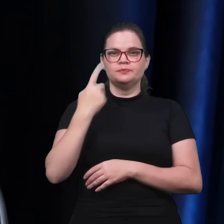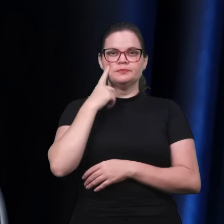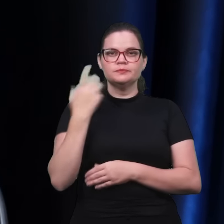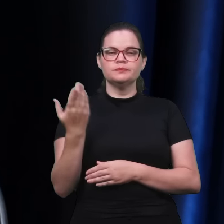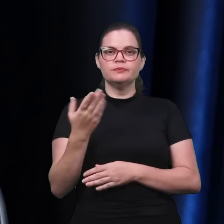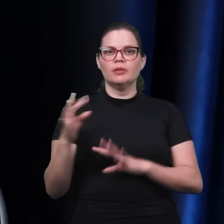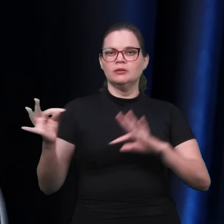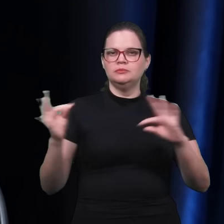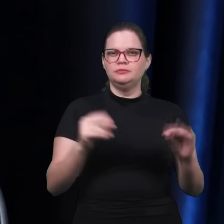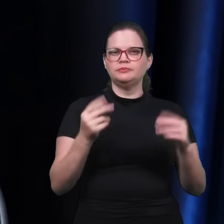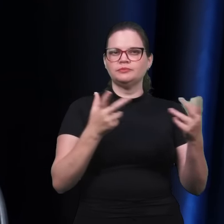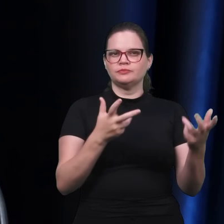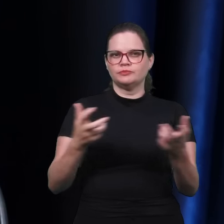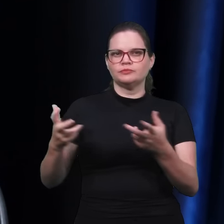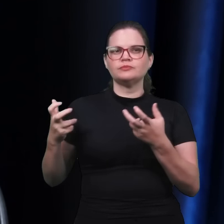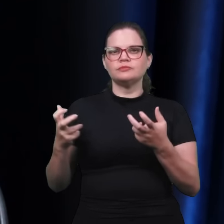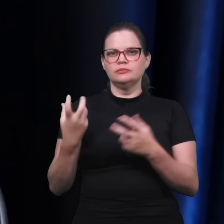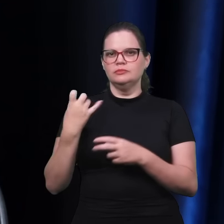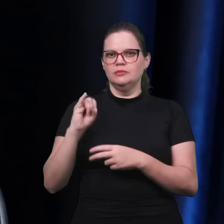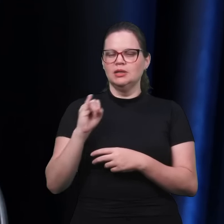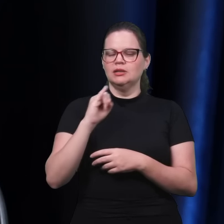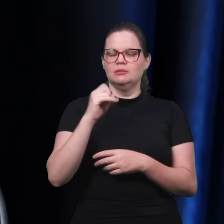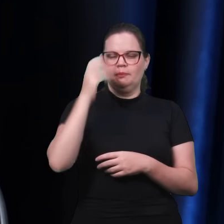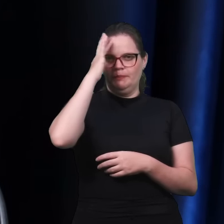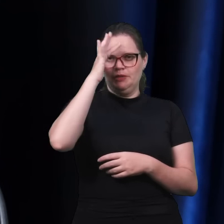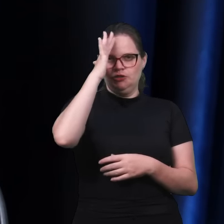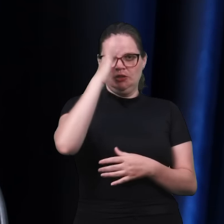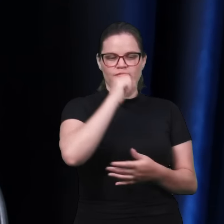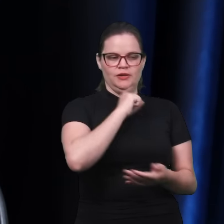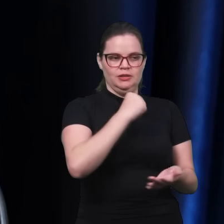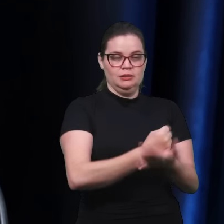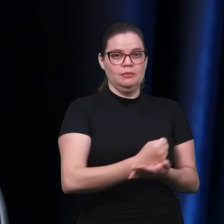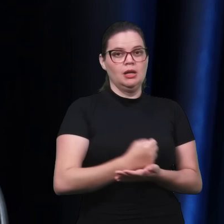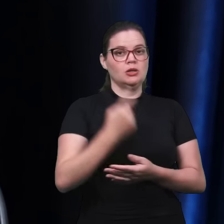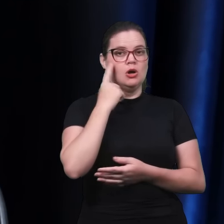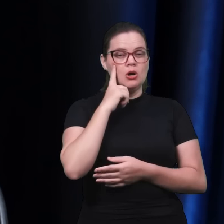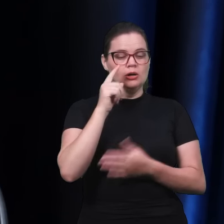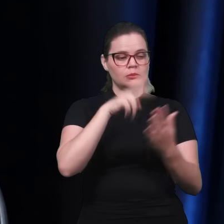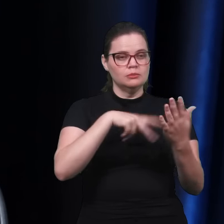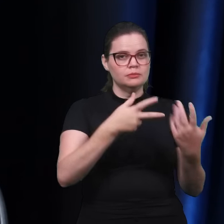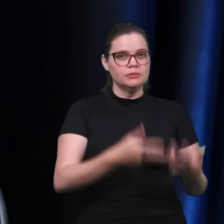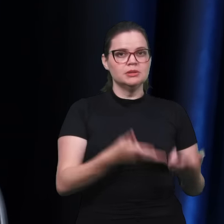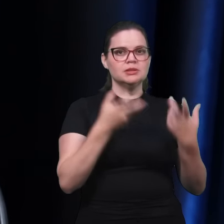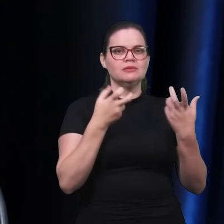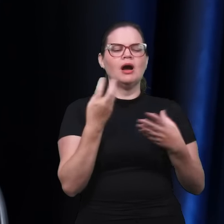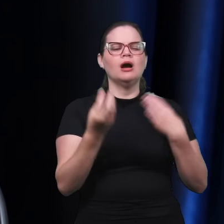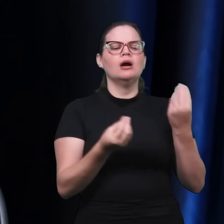se formos até observar, voltando ao Velho Testamento, como se encontrava a